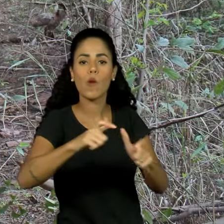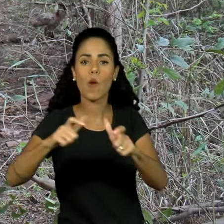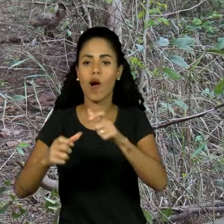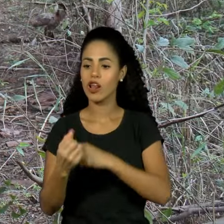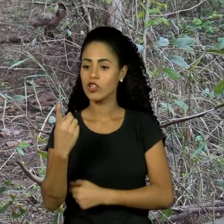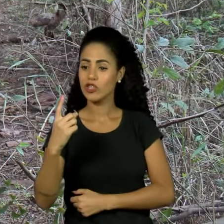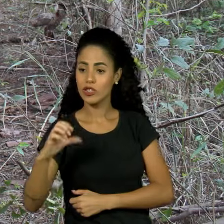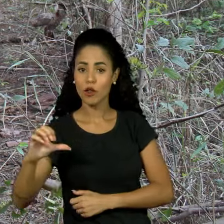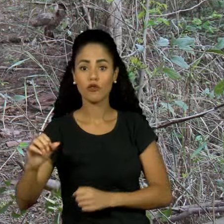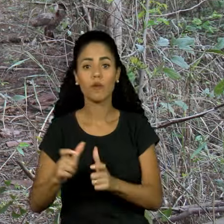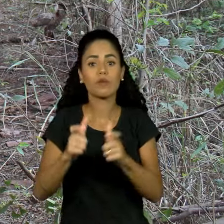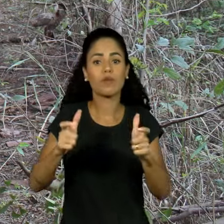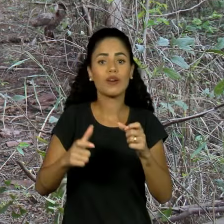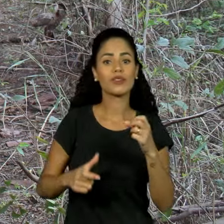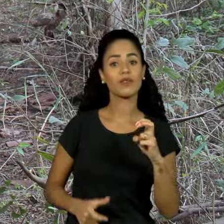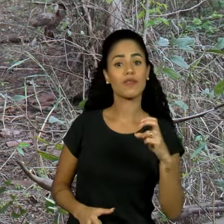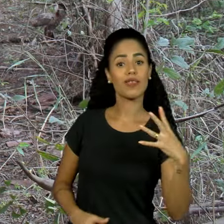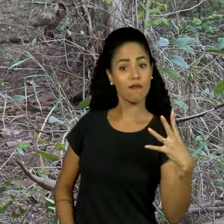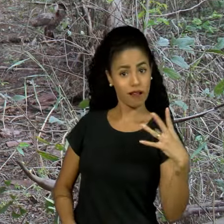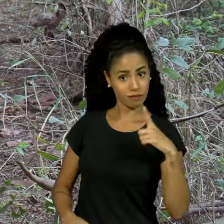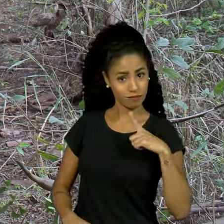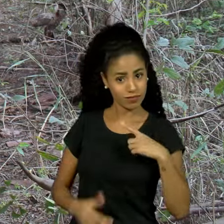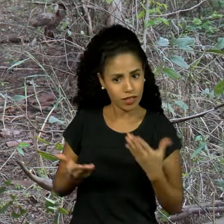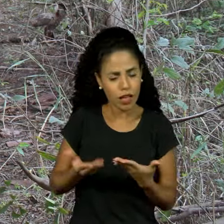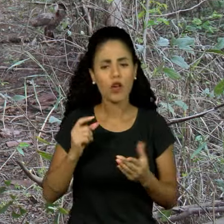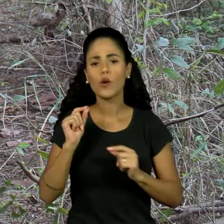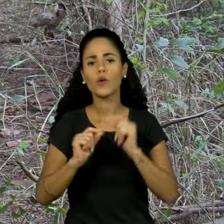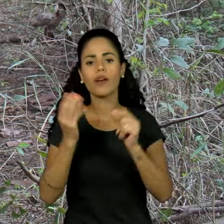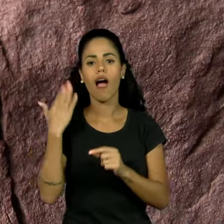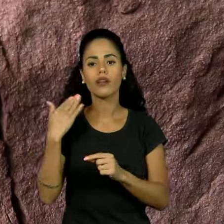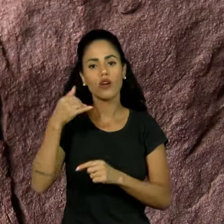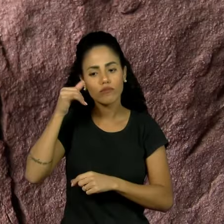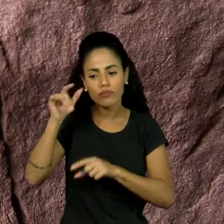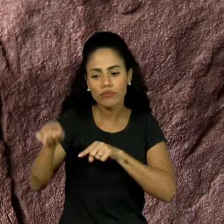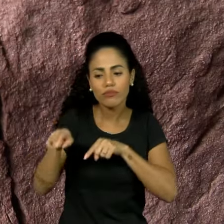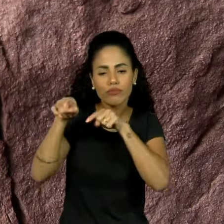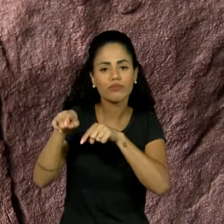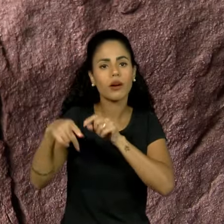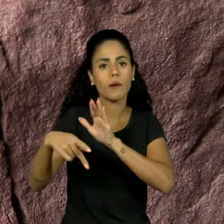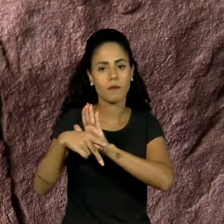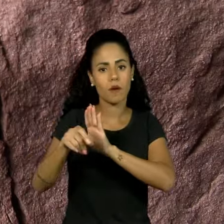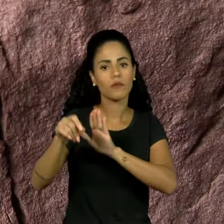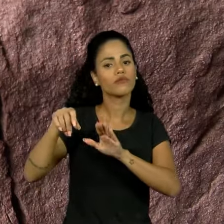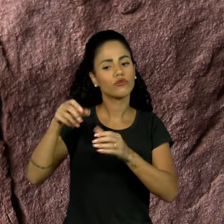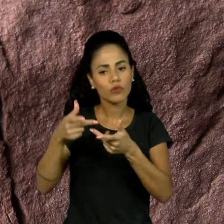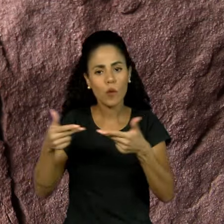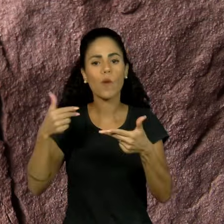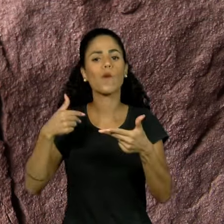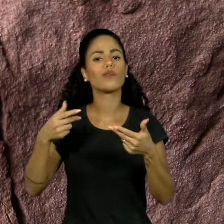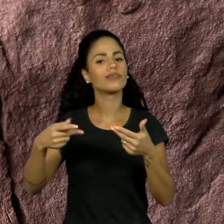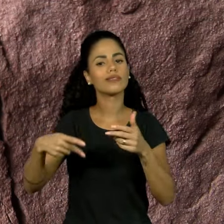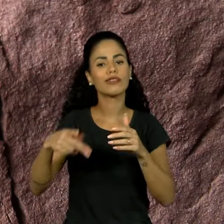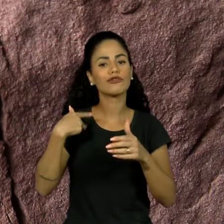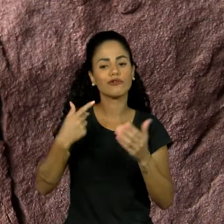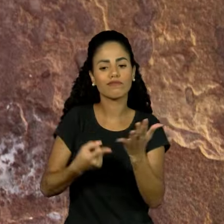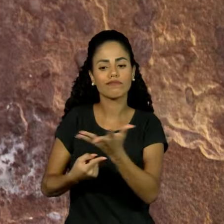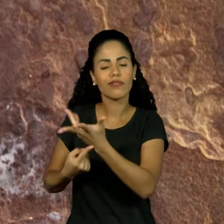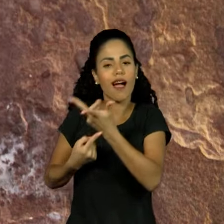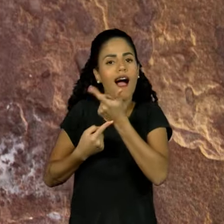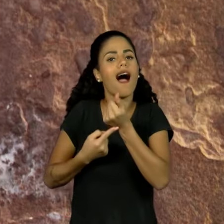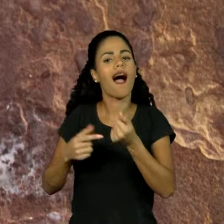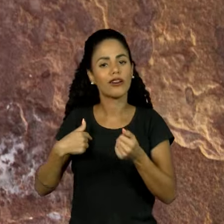hoje temos 54. Não existiam apenas sítios de materialidade lítica, de materialidade